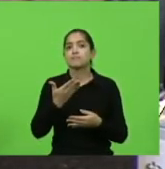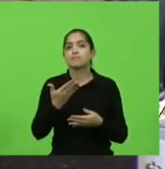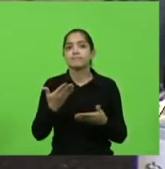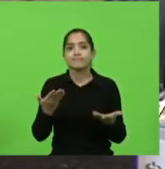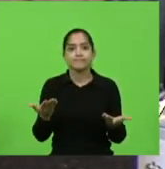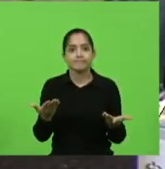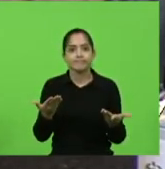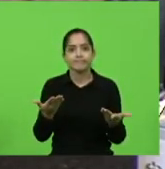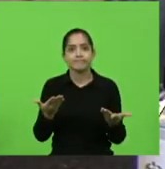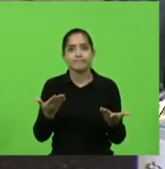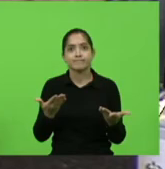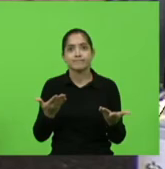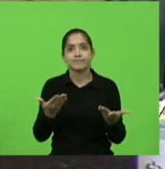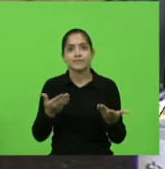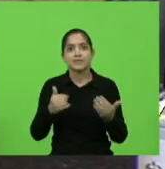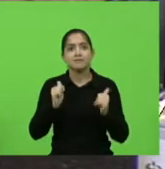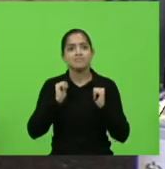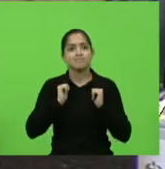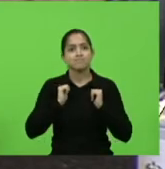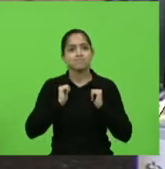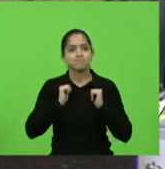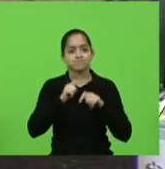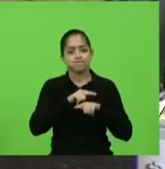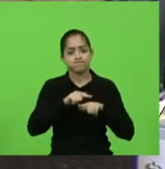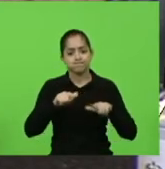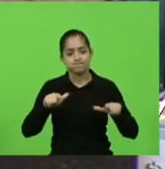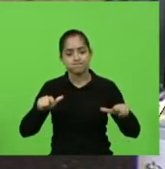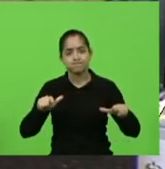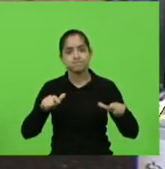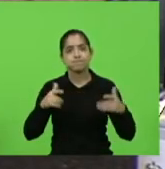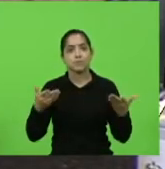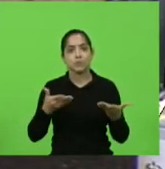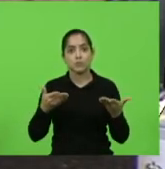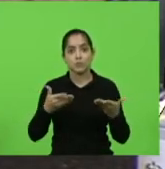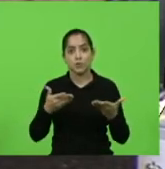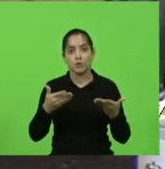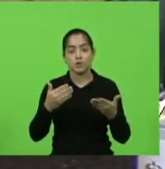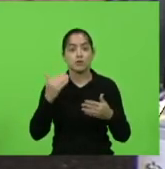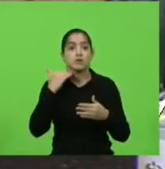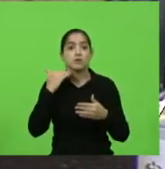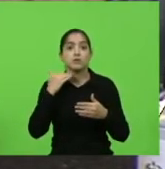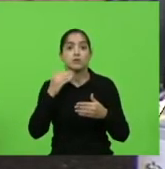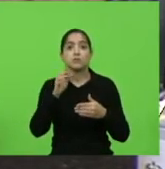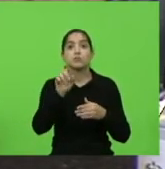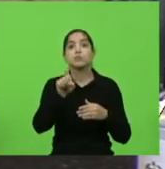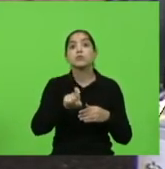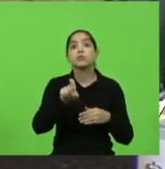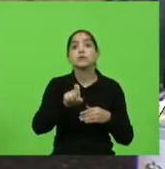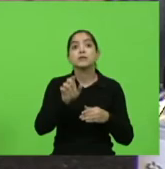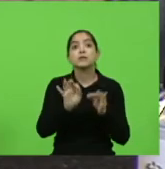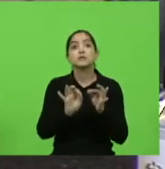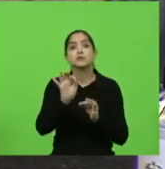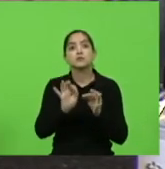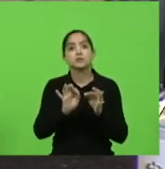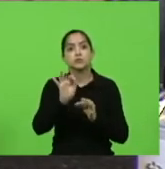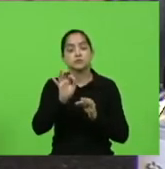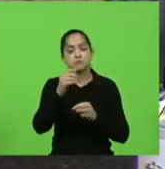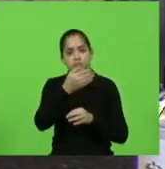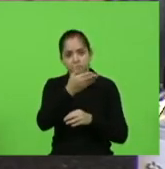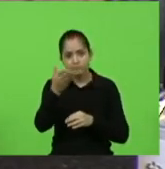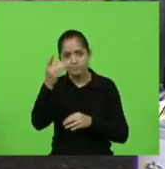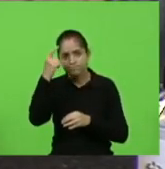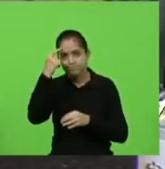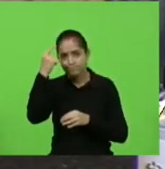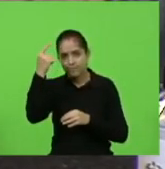inanição do Poder Executivo até esse presente momento. Eu vou aqui trazer à memória dos senhores uma